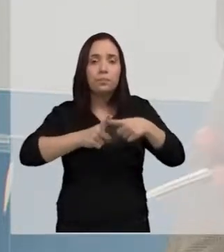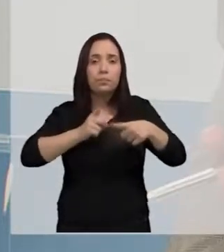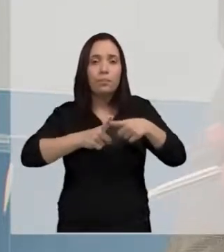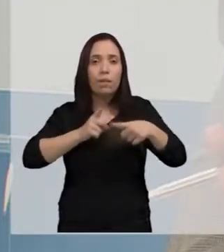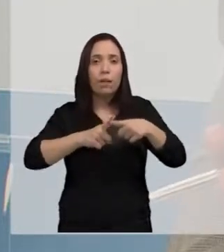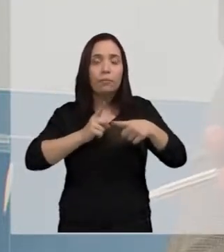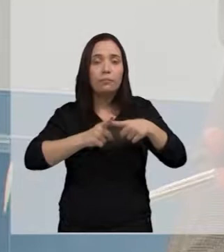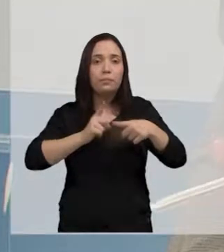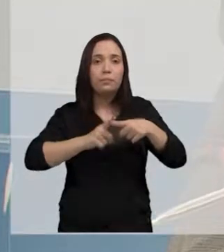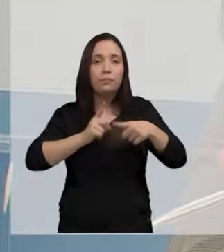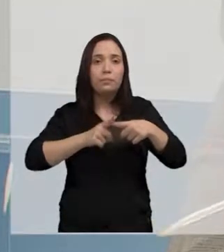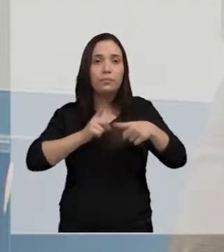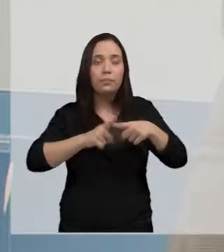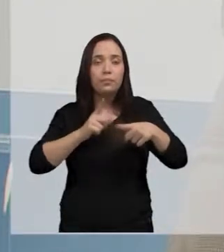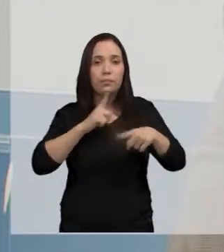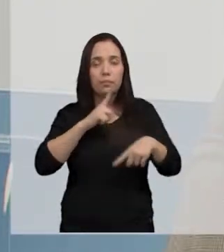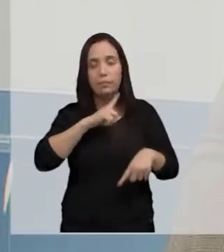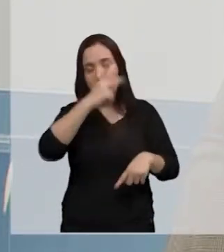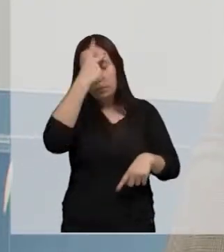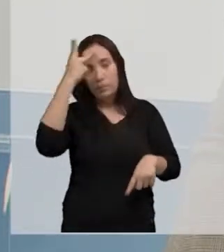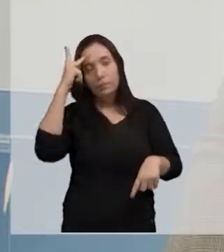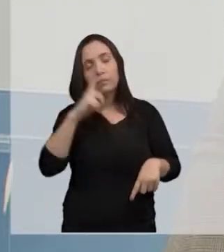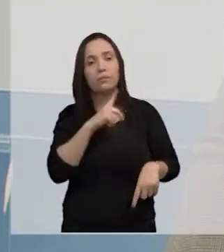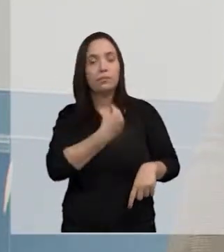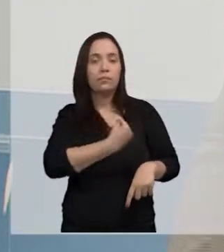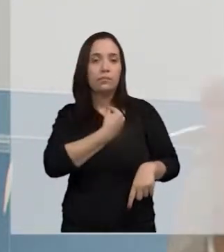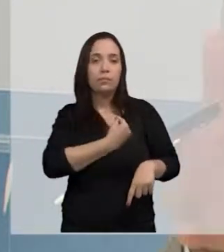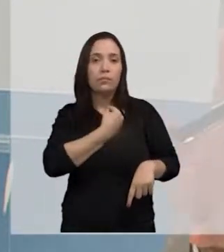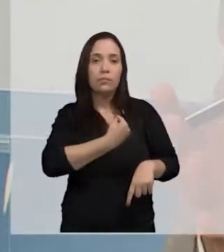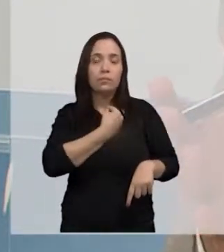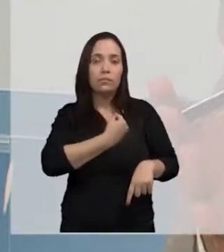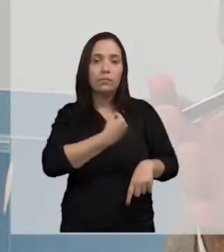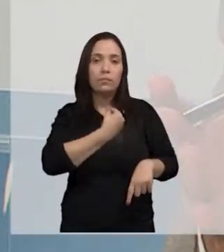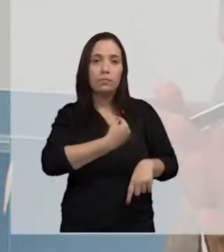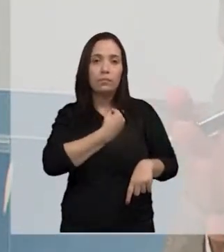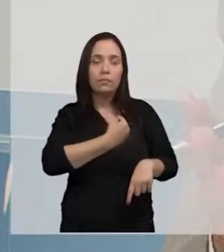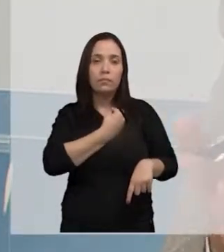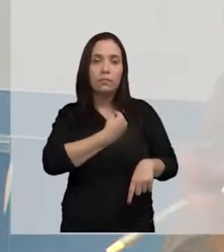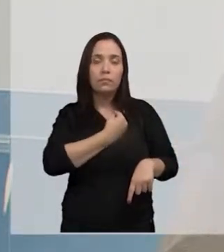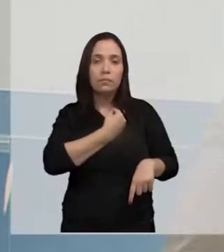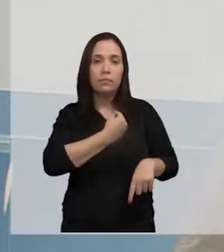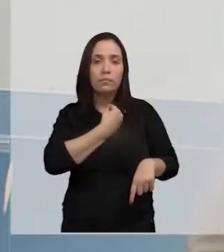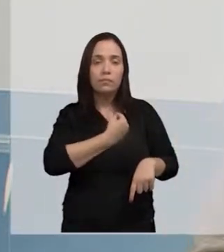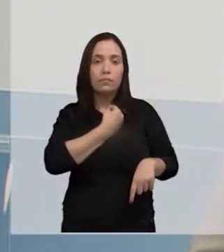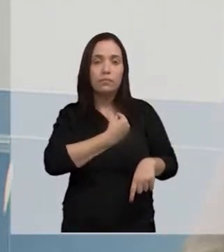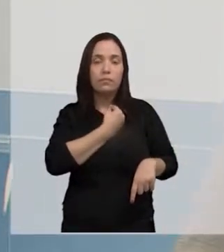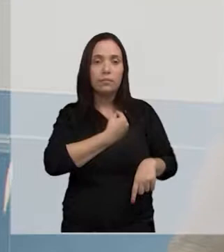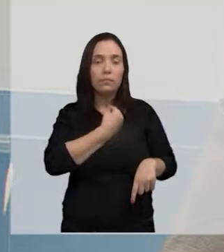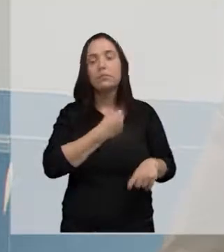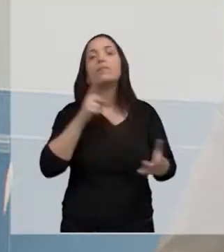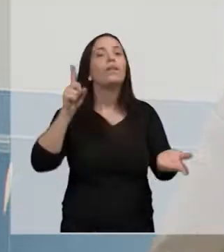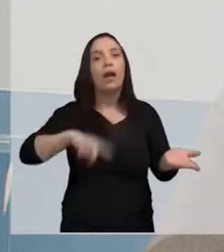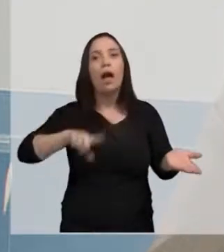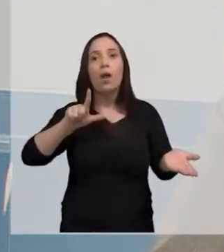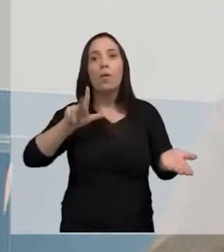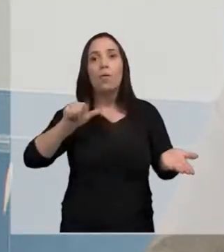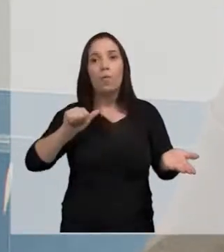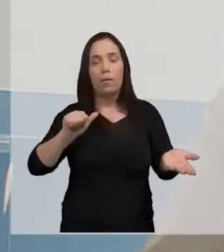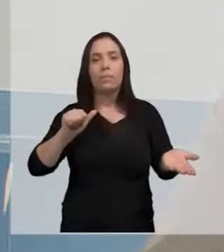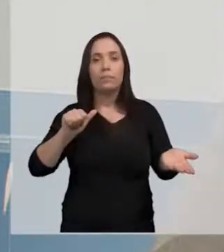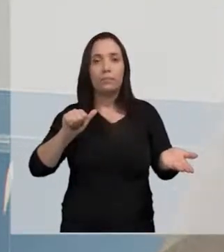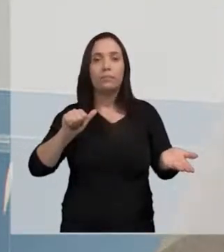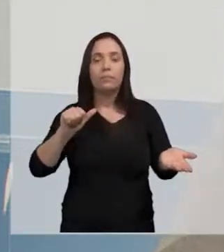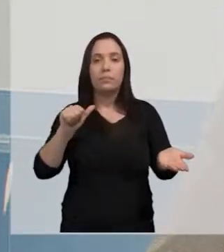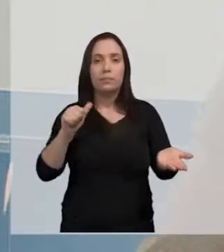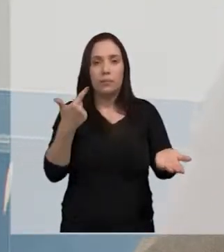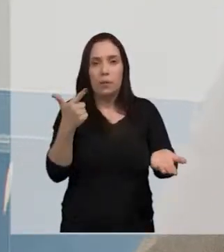novo universo. Uns atores que estão presentes nessa eleição que não estarão na outra, né? Graças a Deus. Um deles será o Luiz Inácio Lula da Silva,